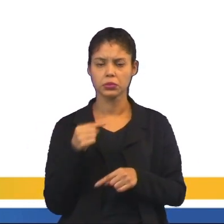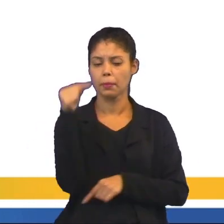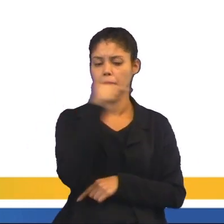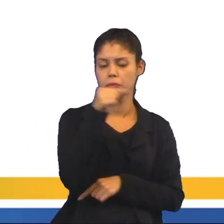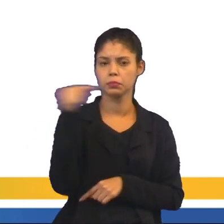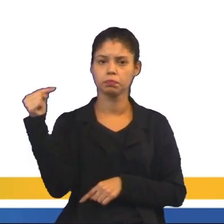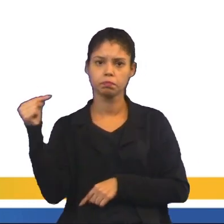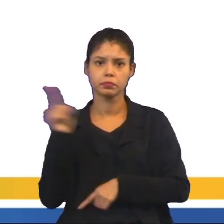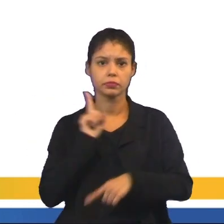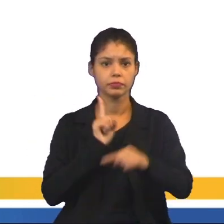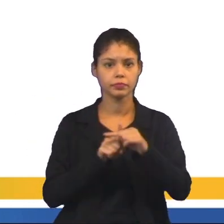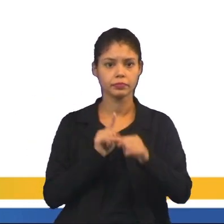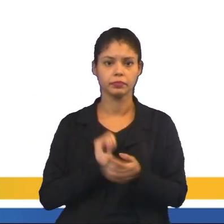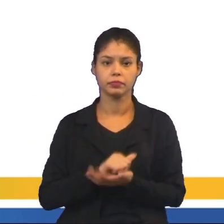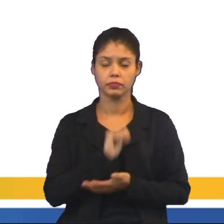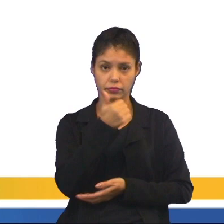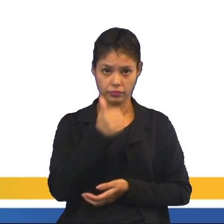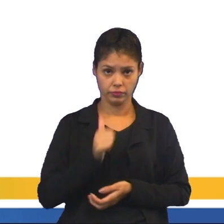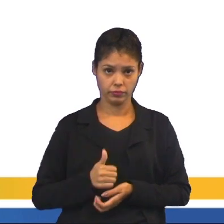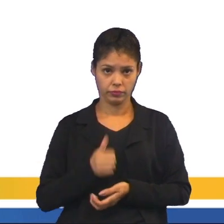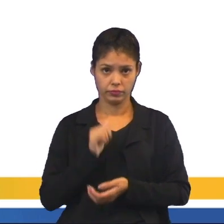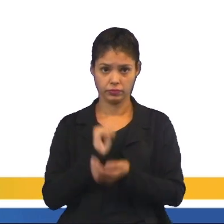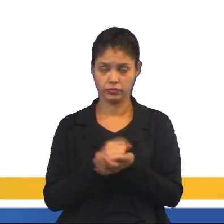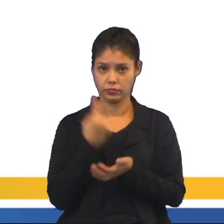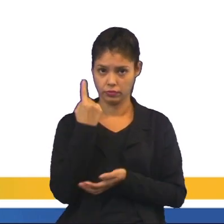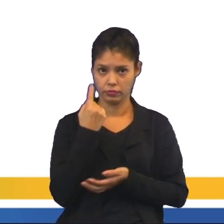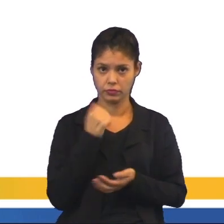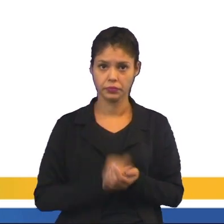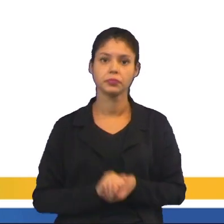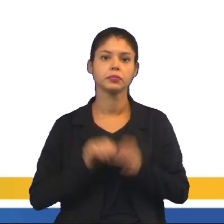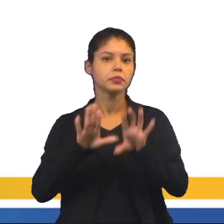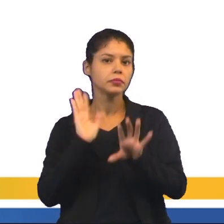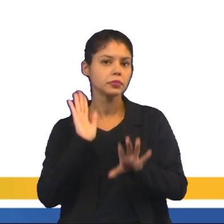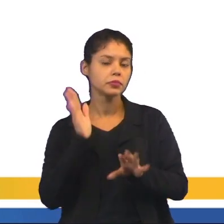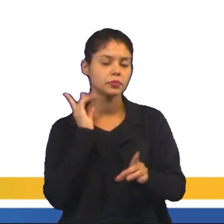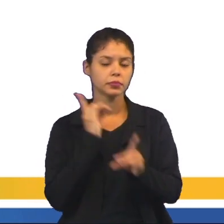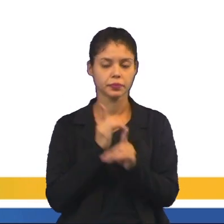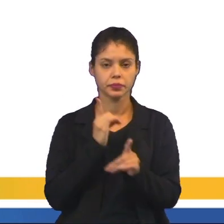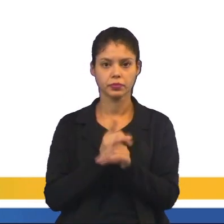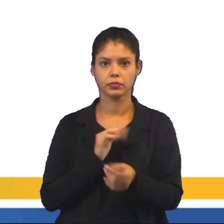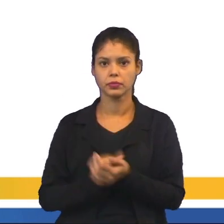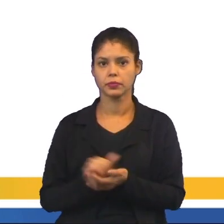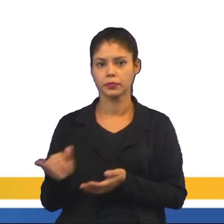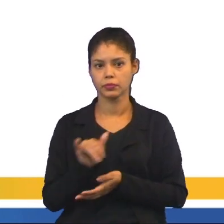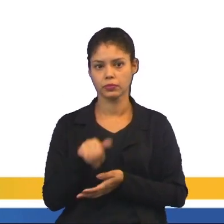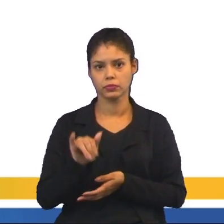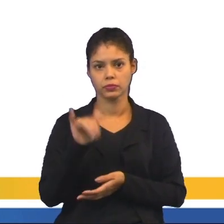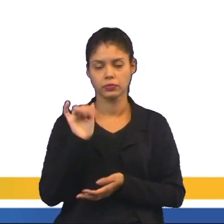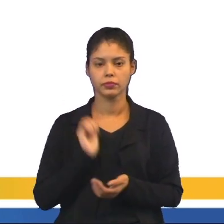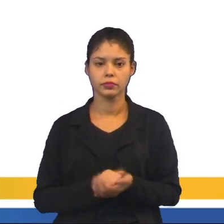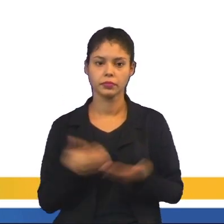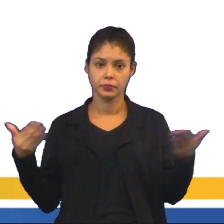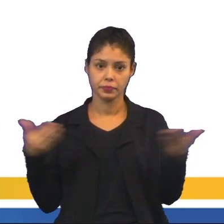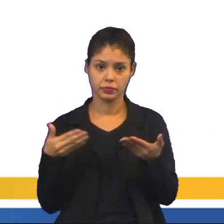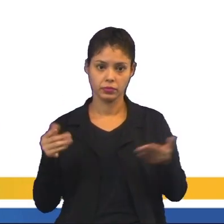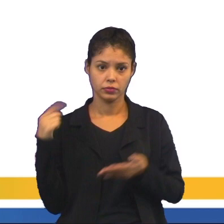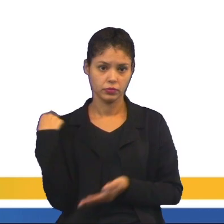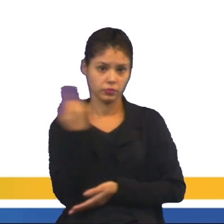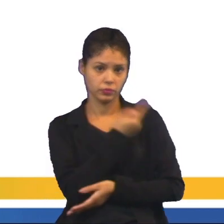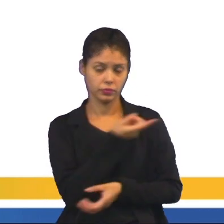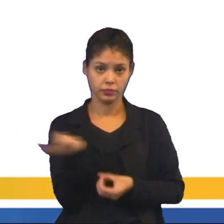11 dividido para 11, o y é igual a 1. Então, aqui nós já achamos o valor do y. Agora, nós